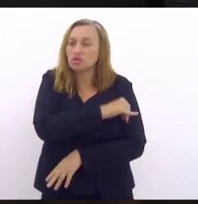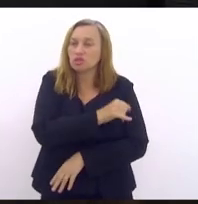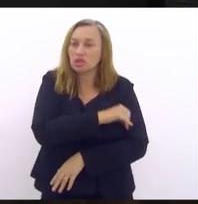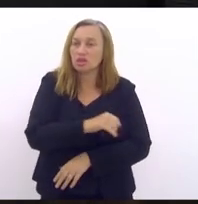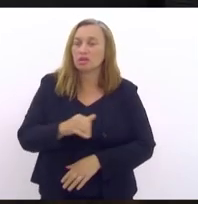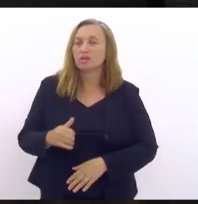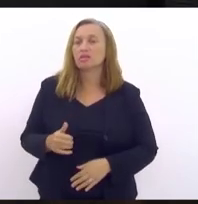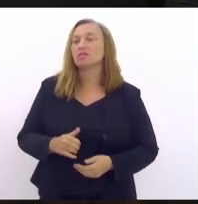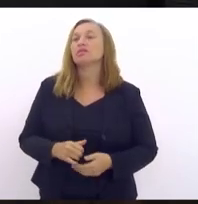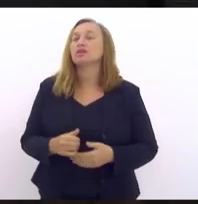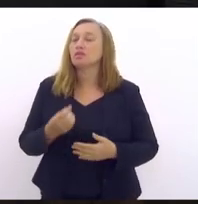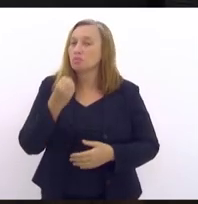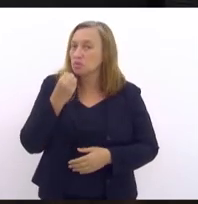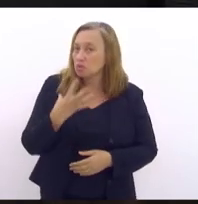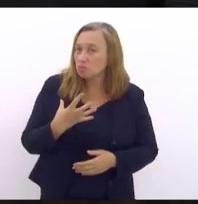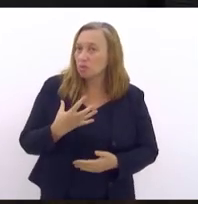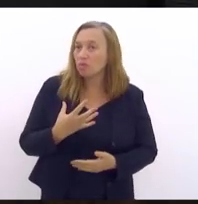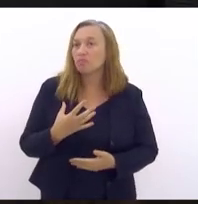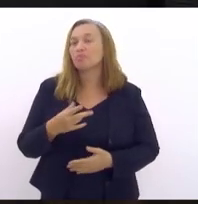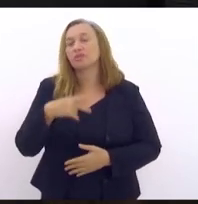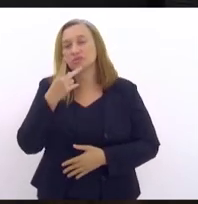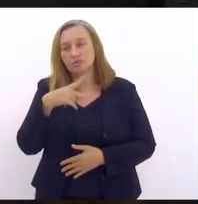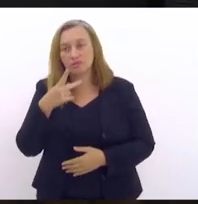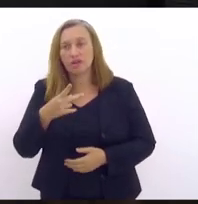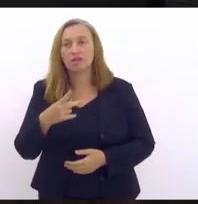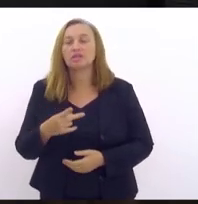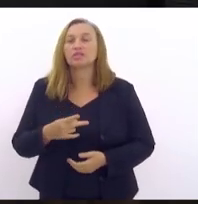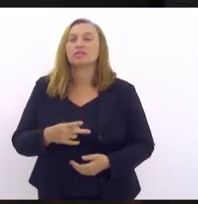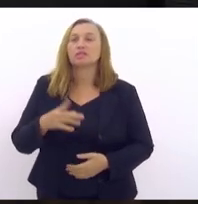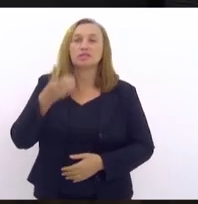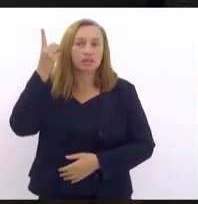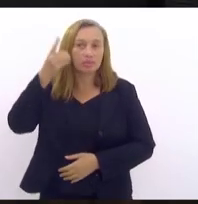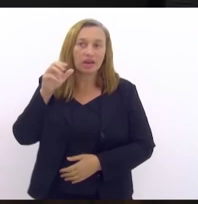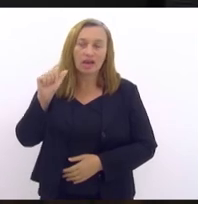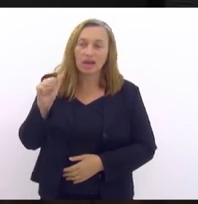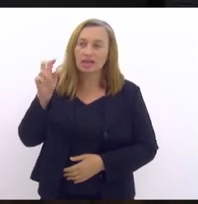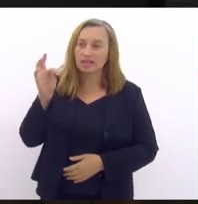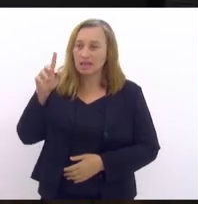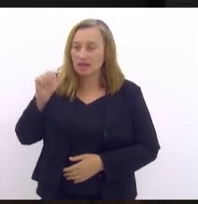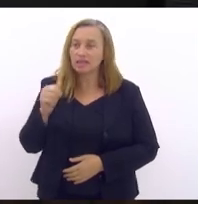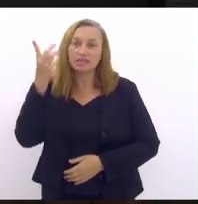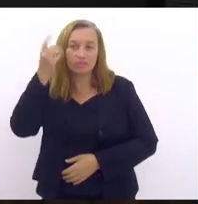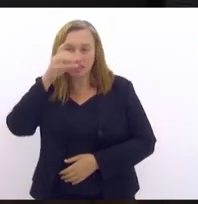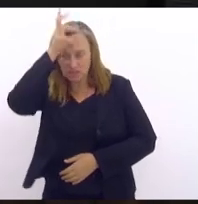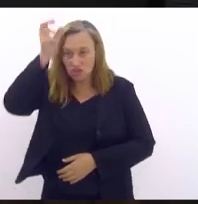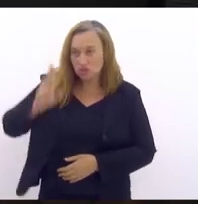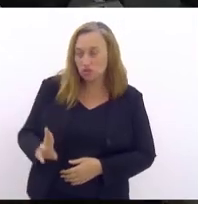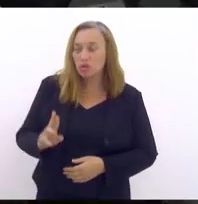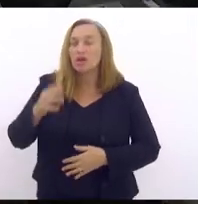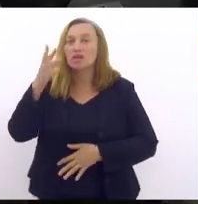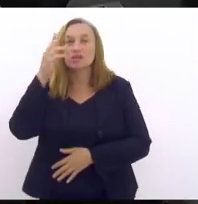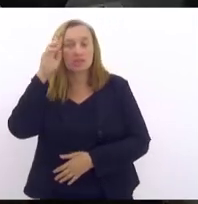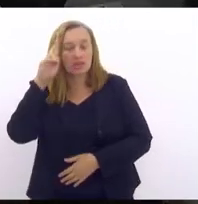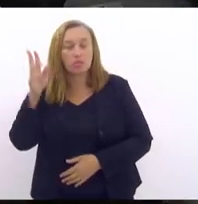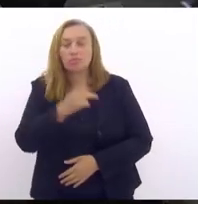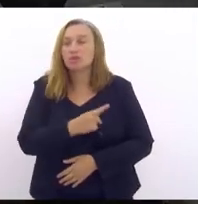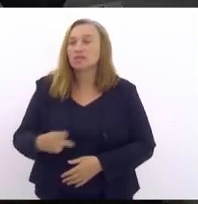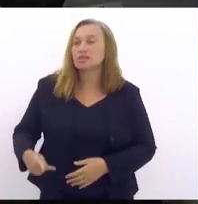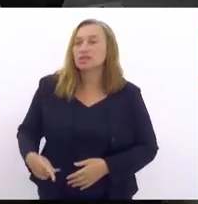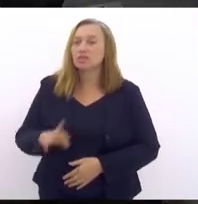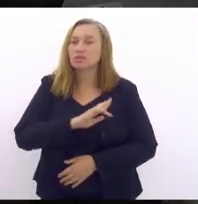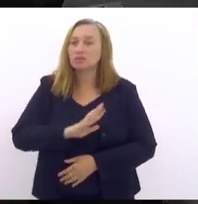muito participativa as suas colocações aqui, deputado Átila. Deputado Tia Ju. Presidente Rodrigo